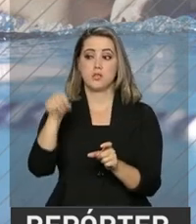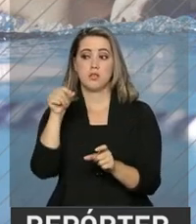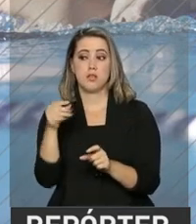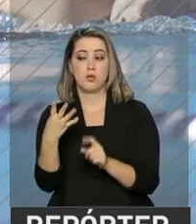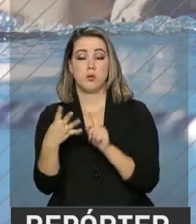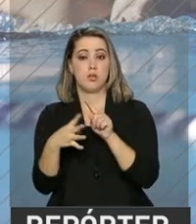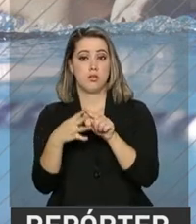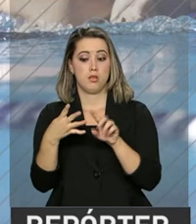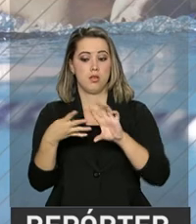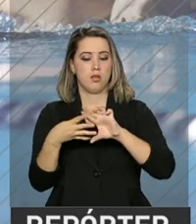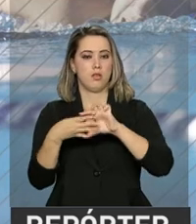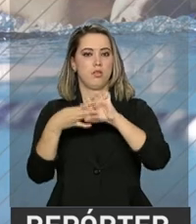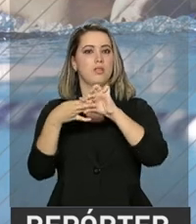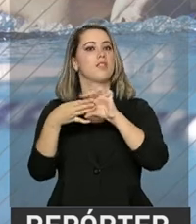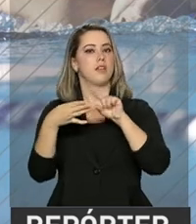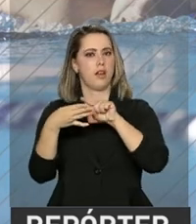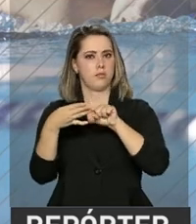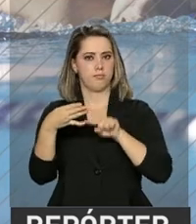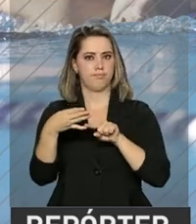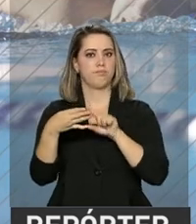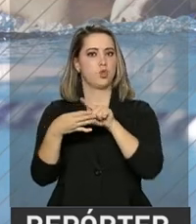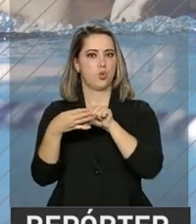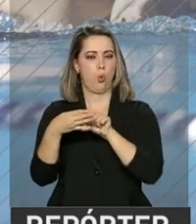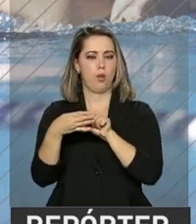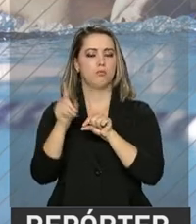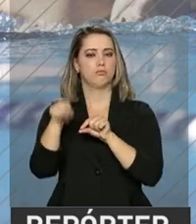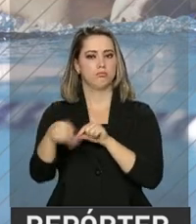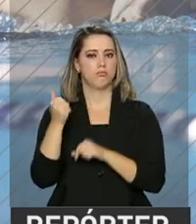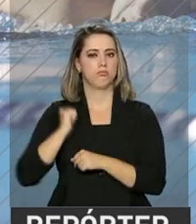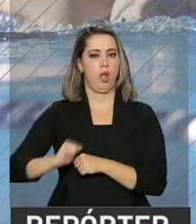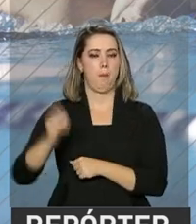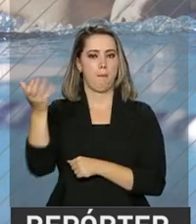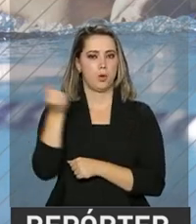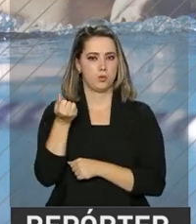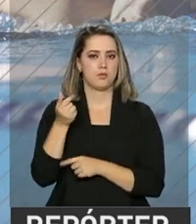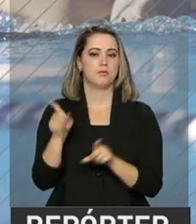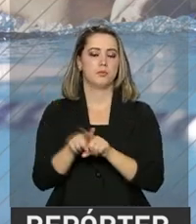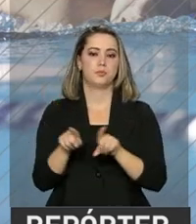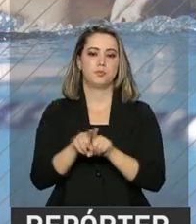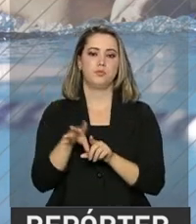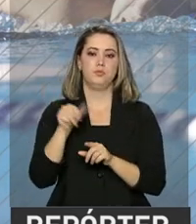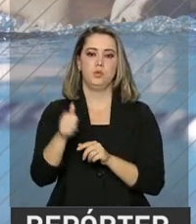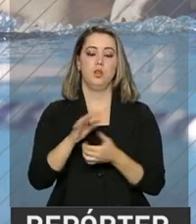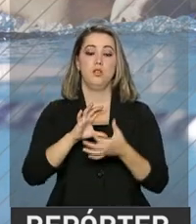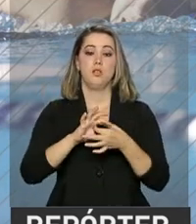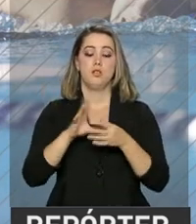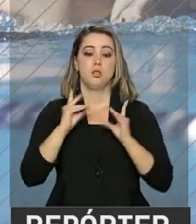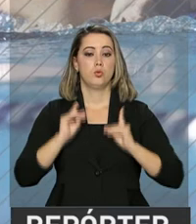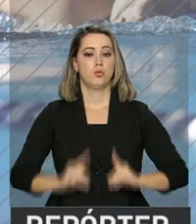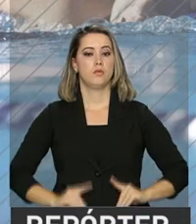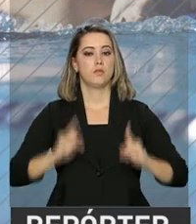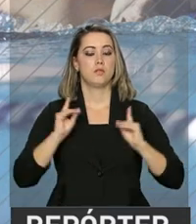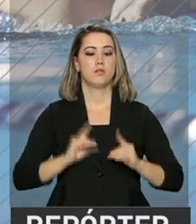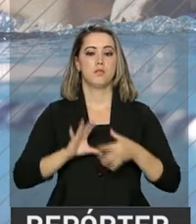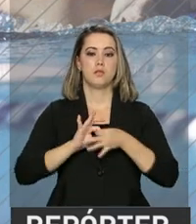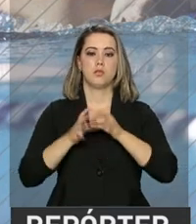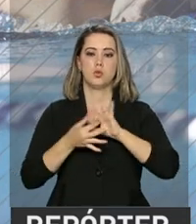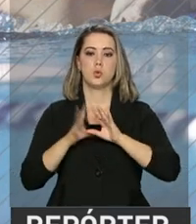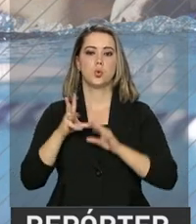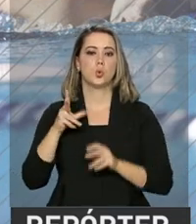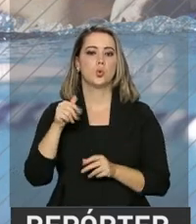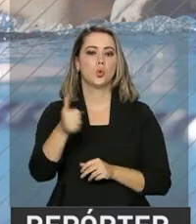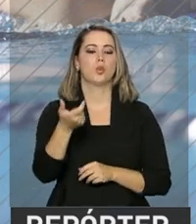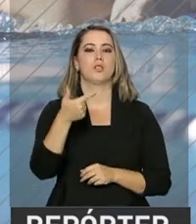defender o brasil eram bolsistas já nos jogos paralímpicos todas as 72 medalhas brasileiras foram conquistadas